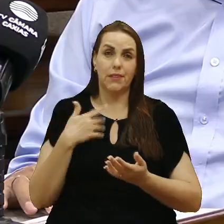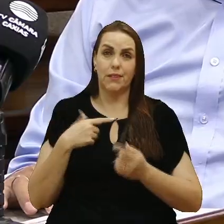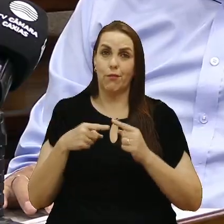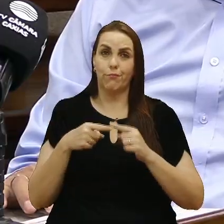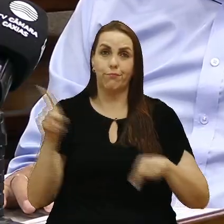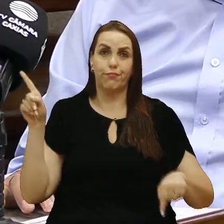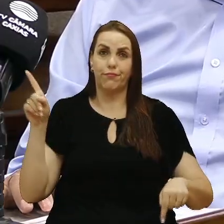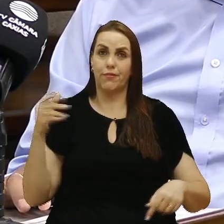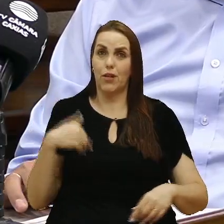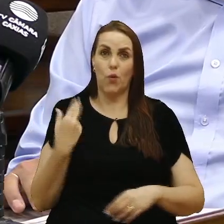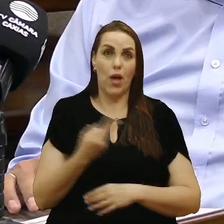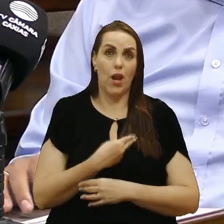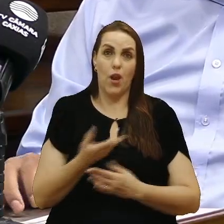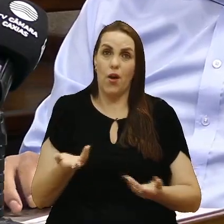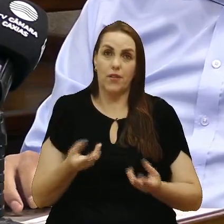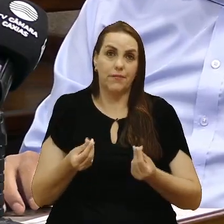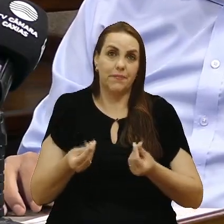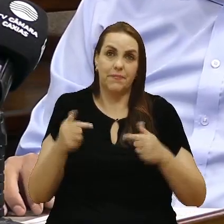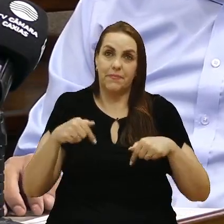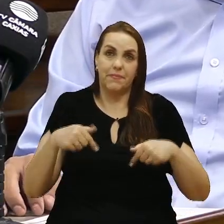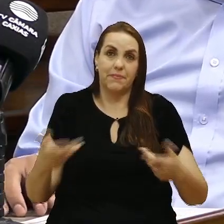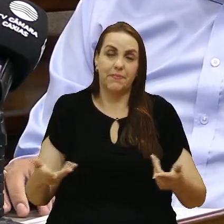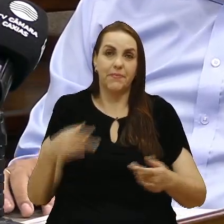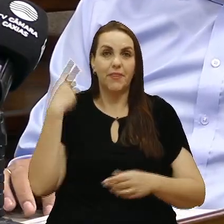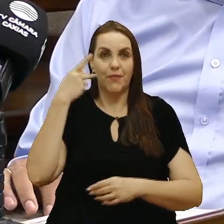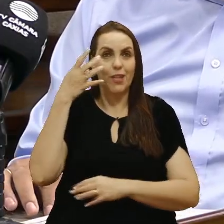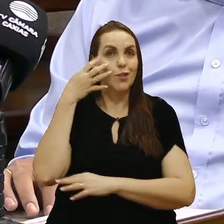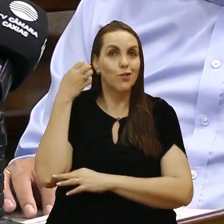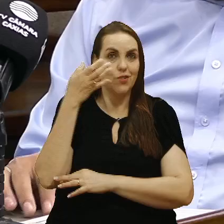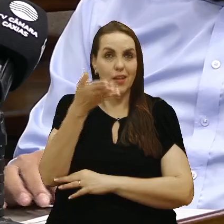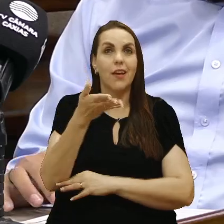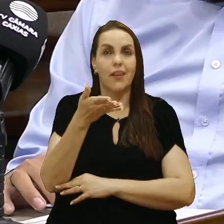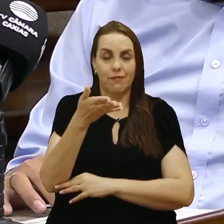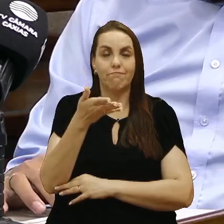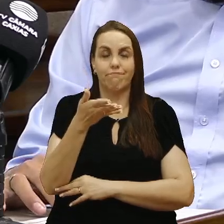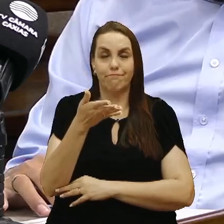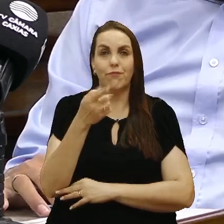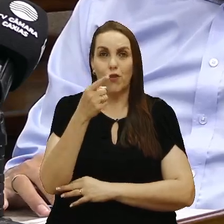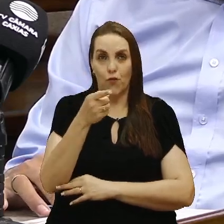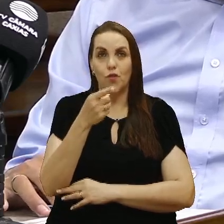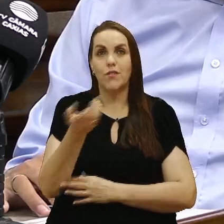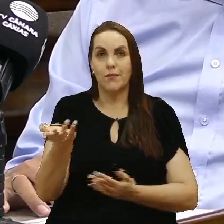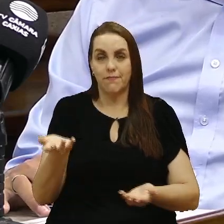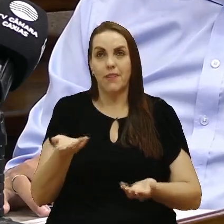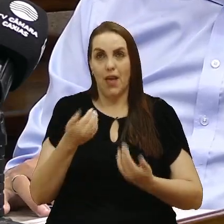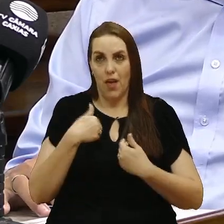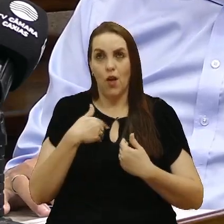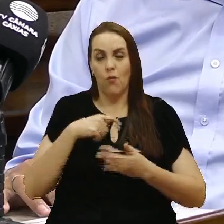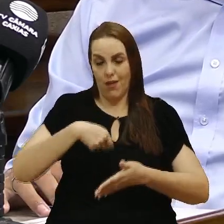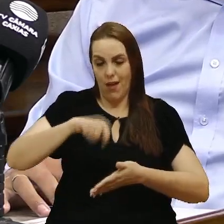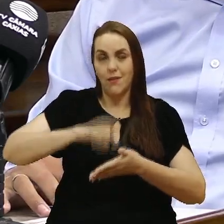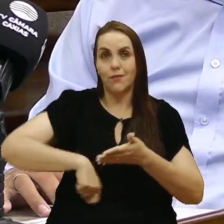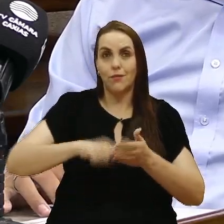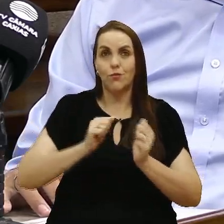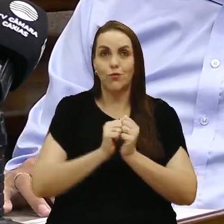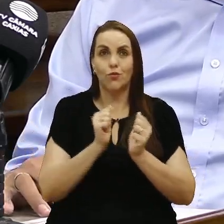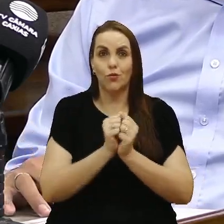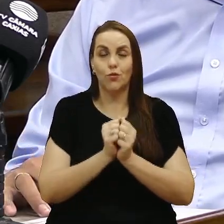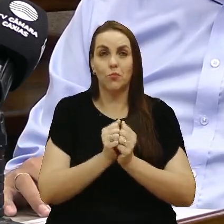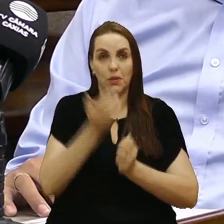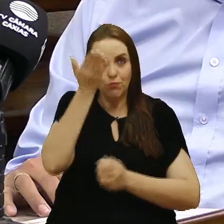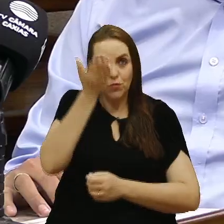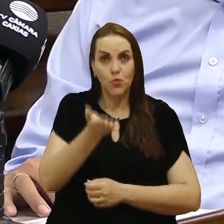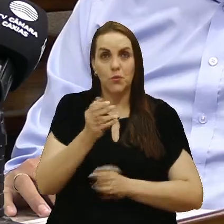alçada. Mas, vereador Jack, se tem uma coisa que primeiro eu faço de assinar junto em consideração a tua